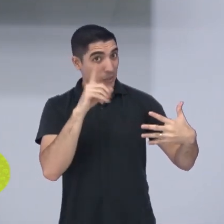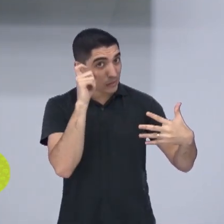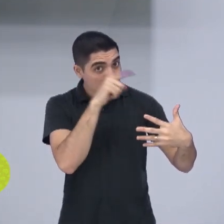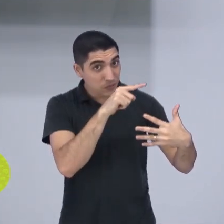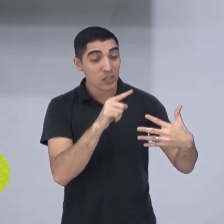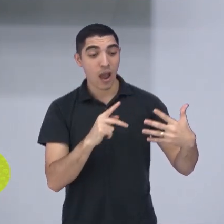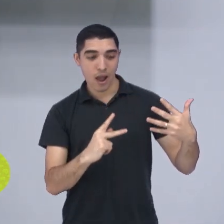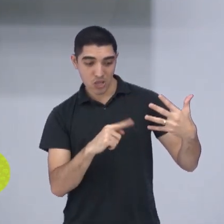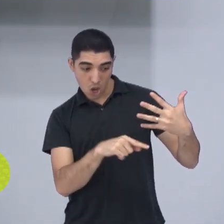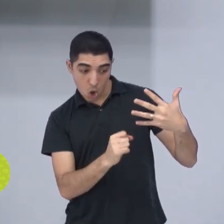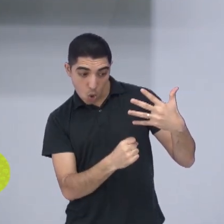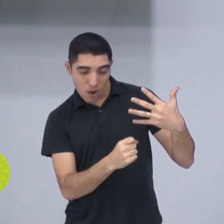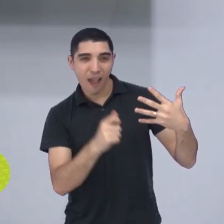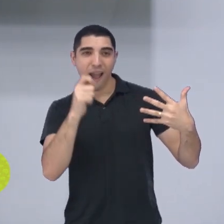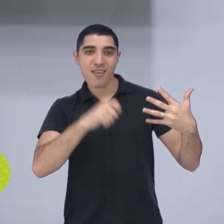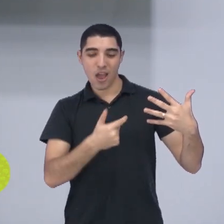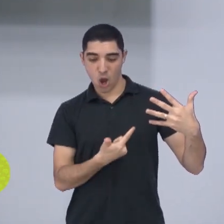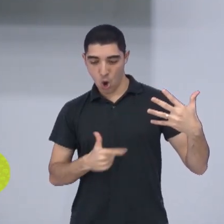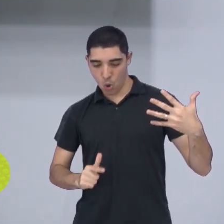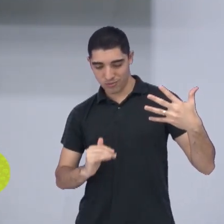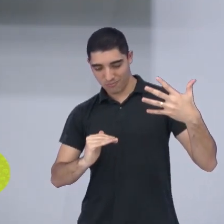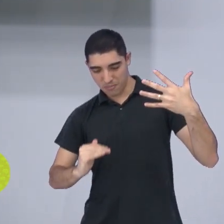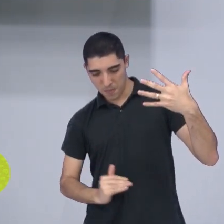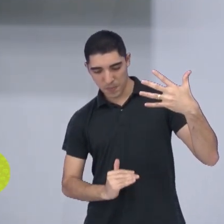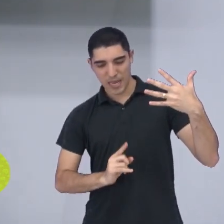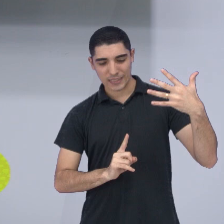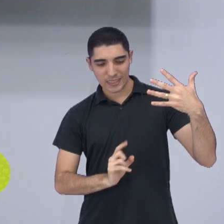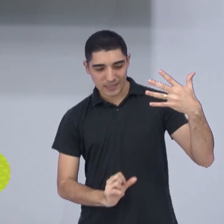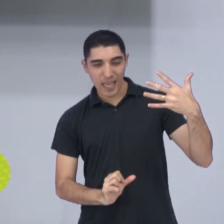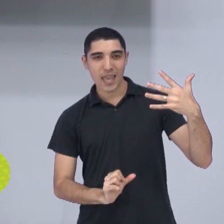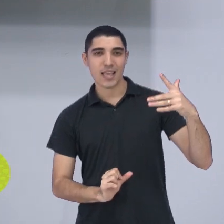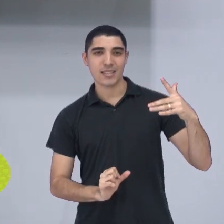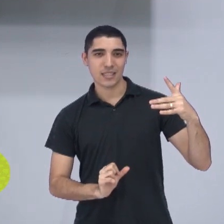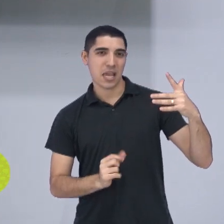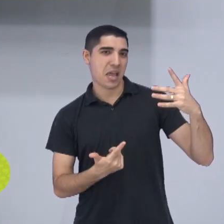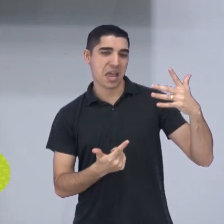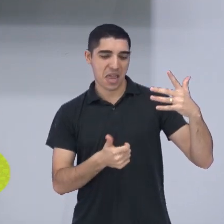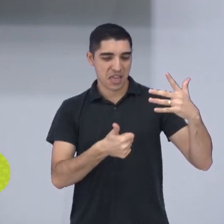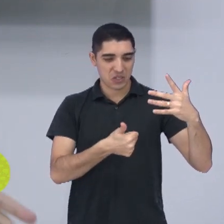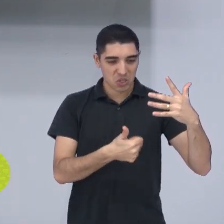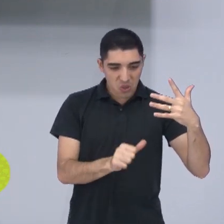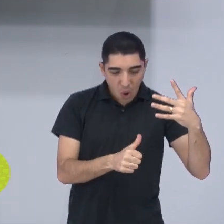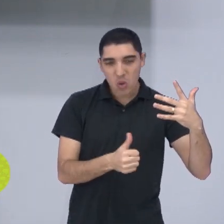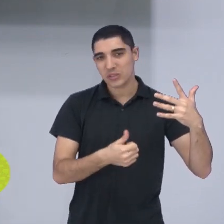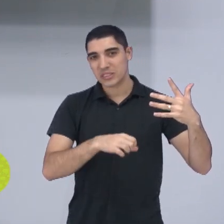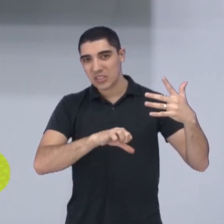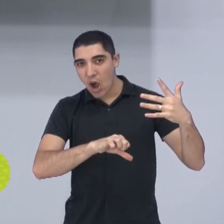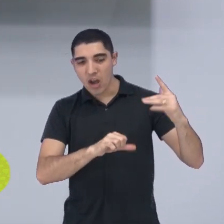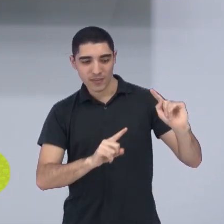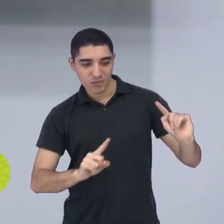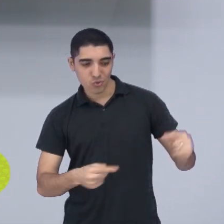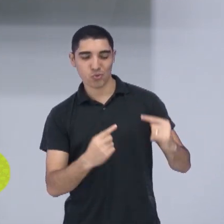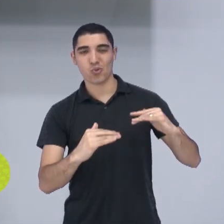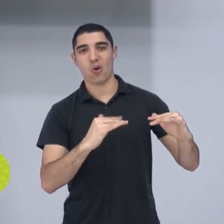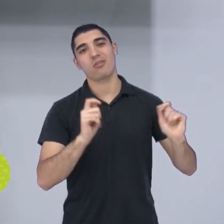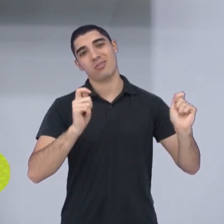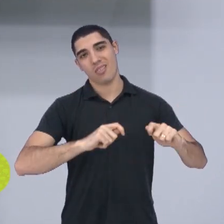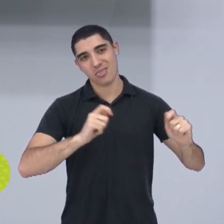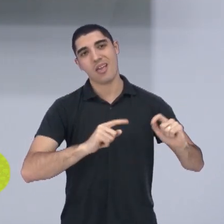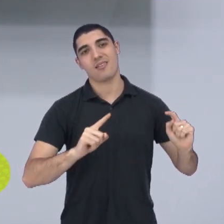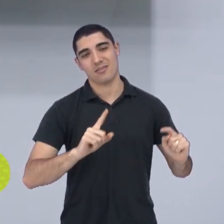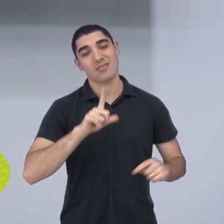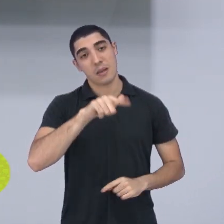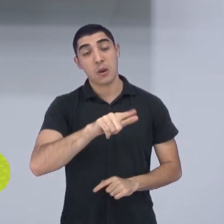times, pegar um time que está mais nesse nível de agora, né? O São José está mais nivelado, pelo menos nessas 8ª de final. Aí depois